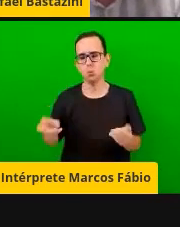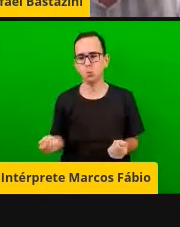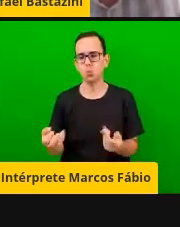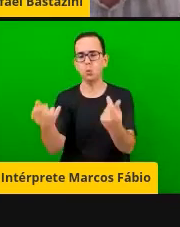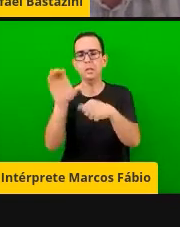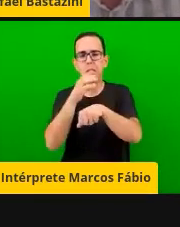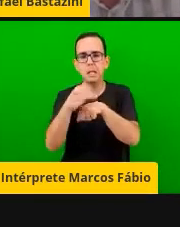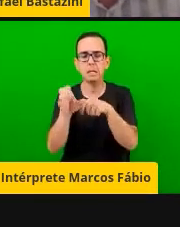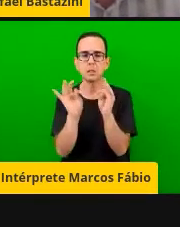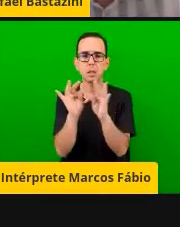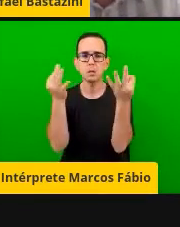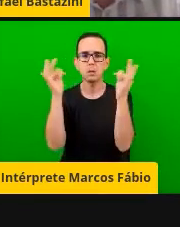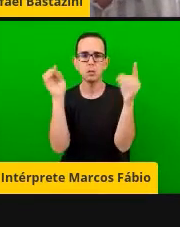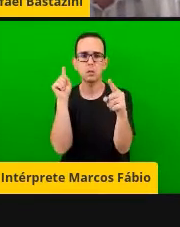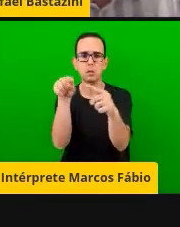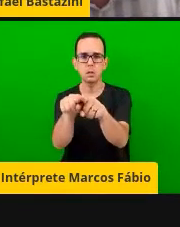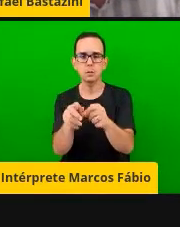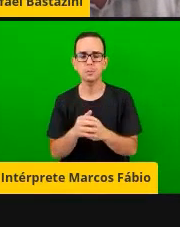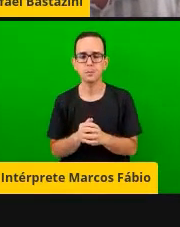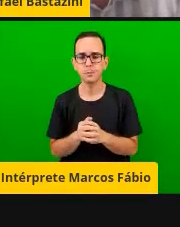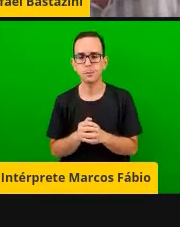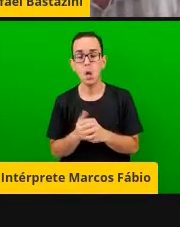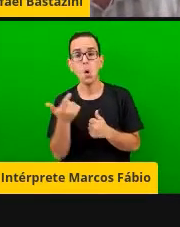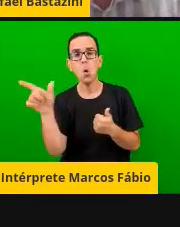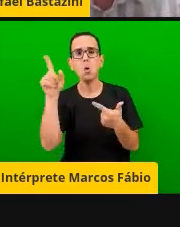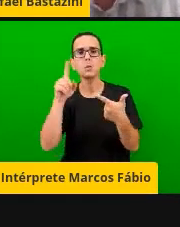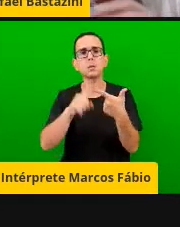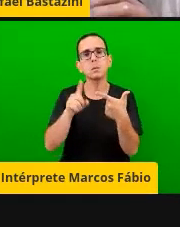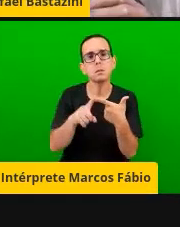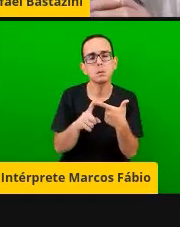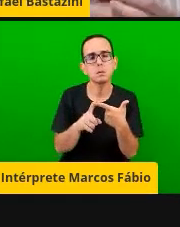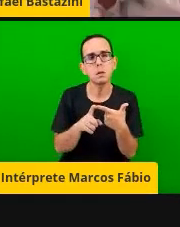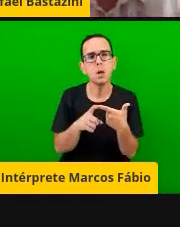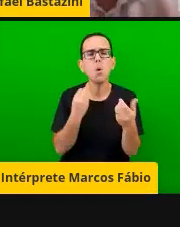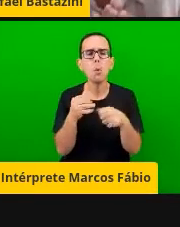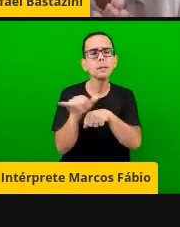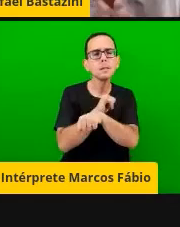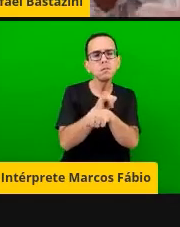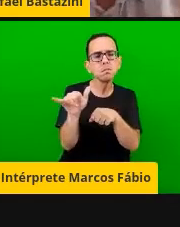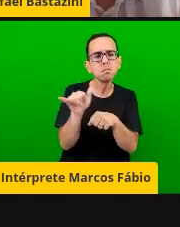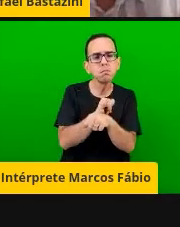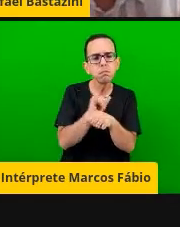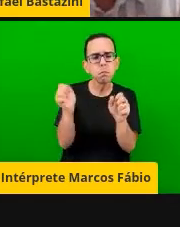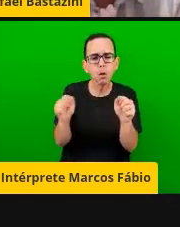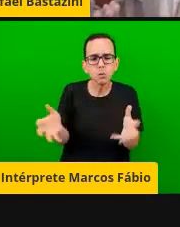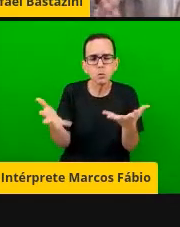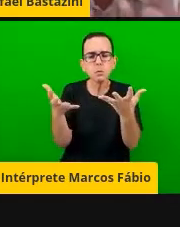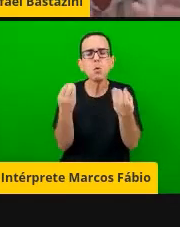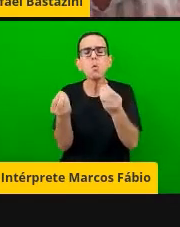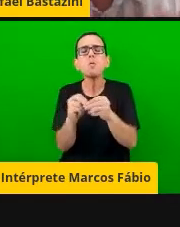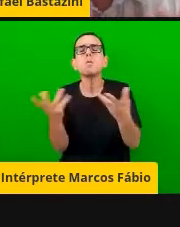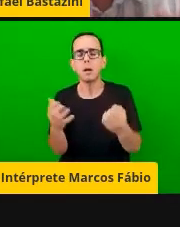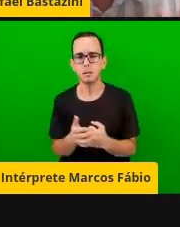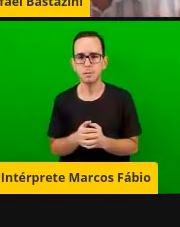e tecnologia. Outros aspectos, como que essas reformas ou esse investimento ele se dá? Como que funciona?